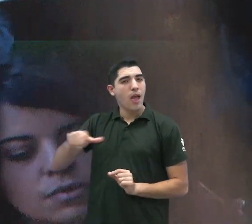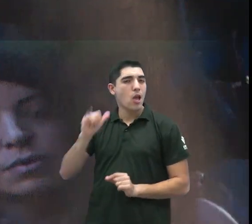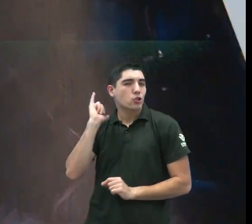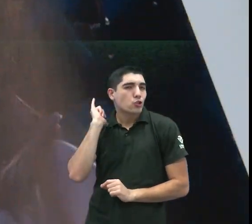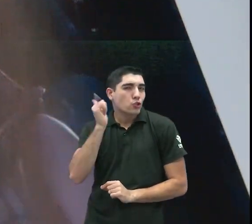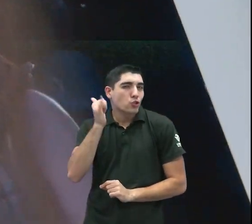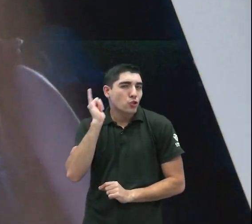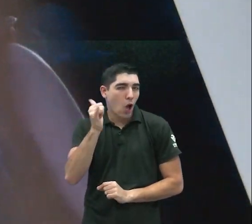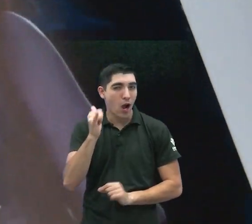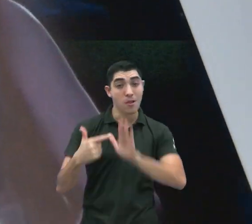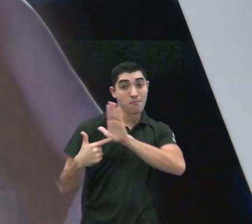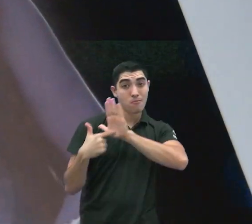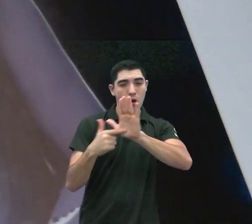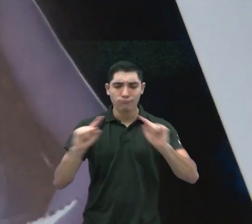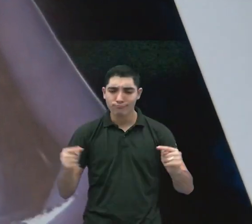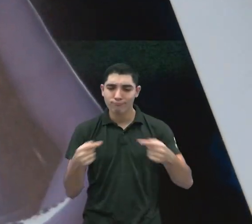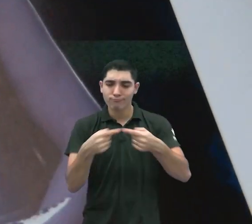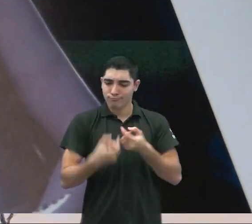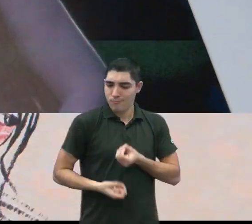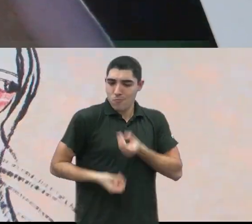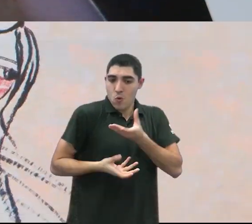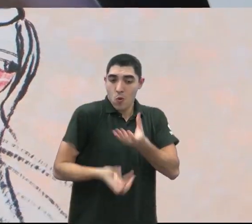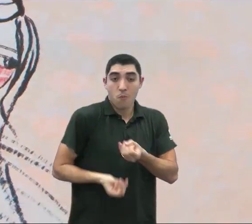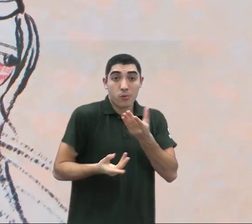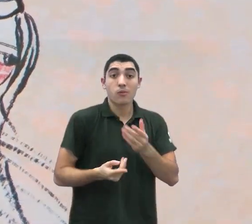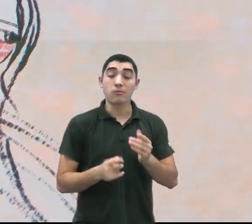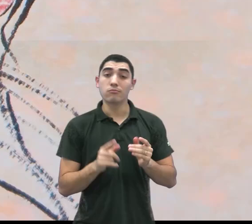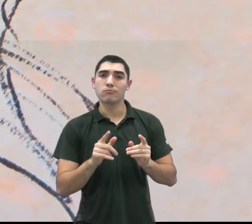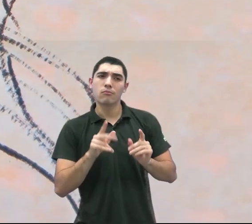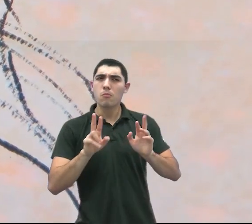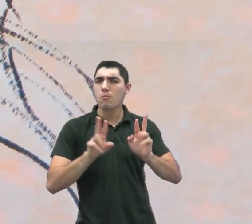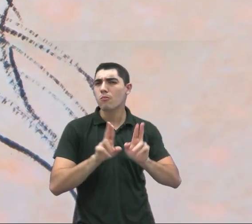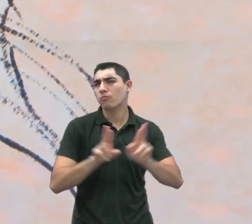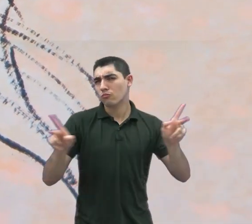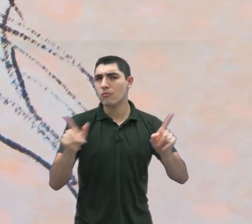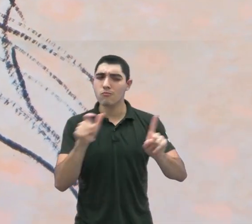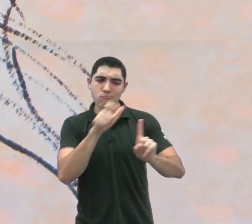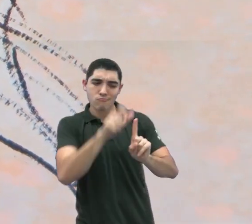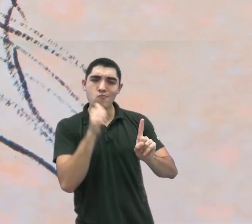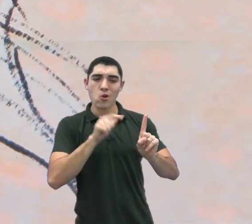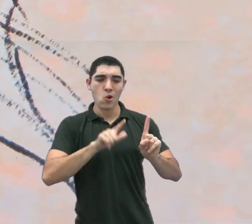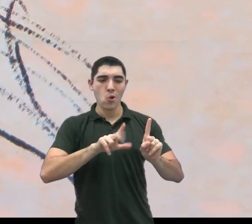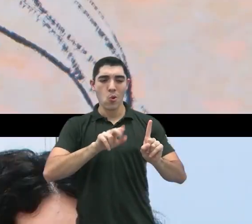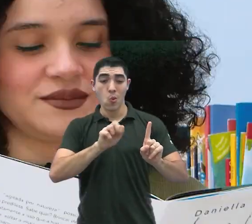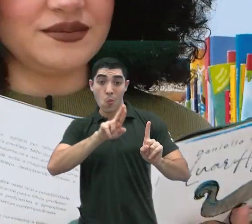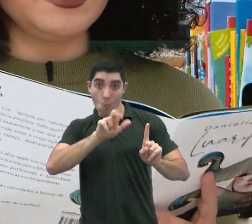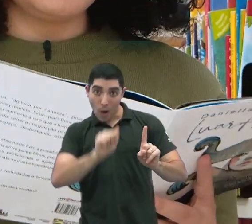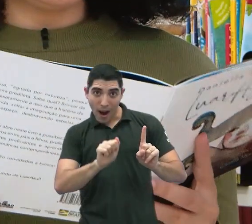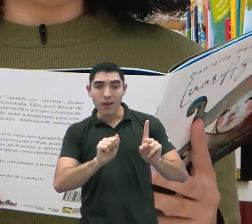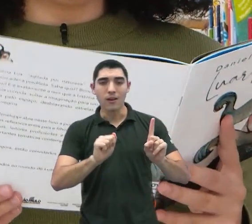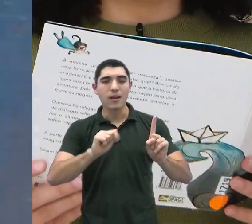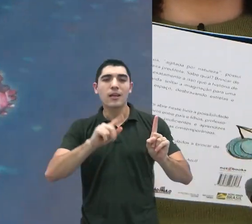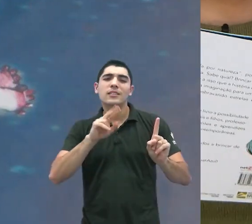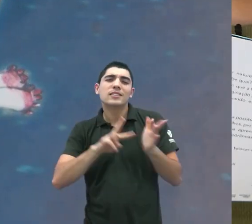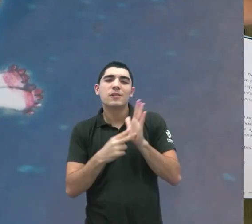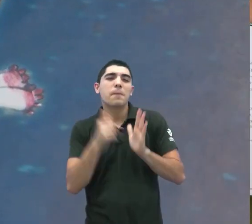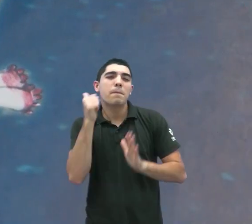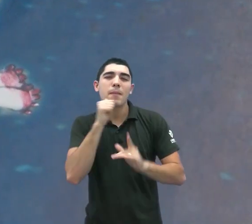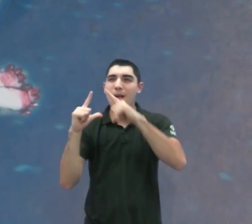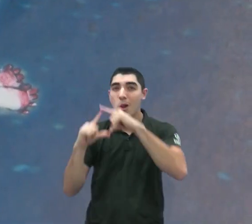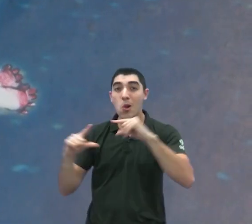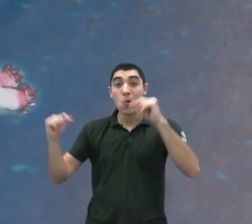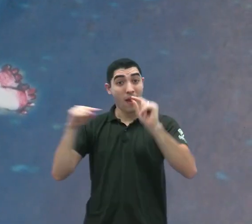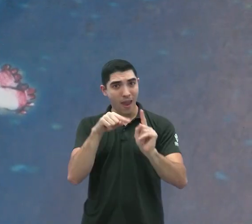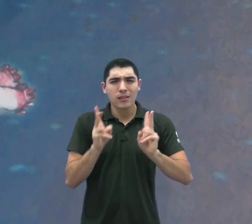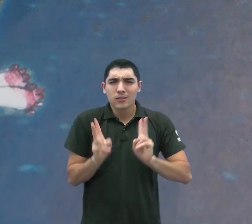fábula com a cadência de poema para dar vida à lua, ou melhor dizendo, a Luara, a menina lua, que vive acima dos